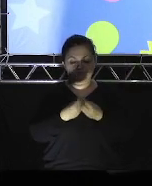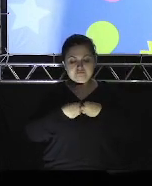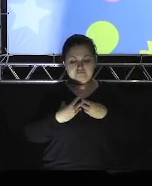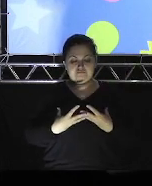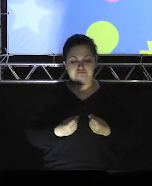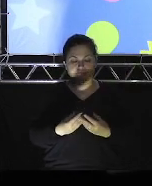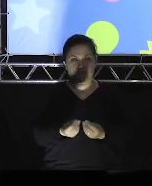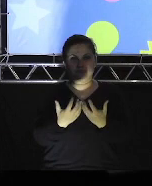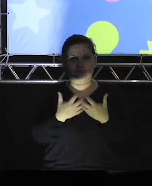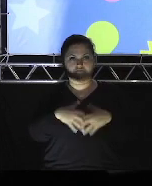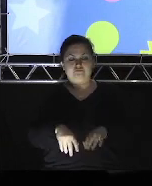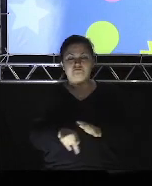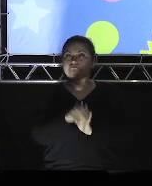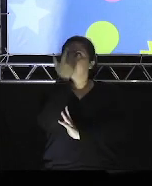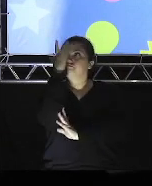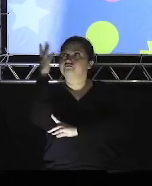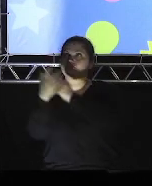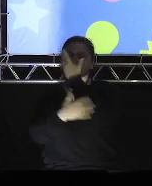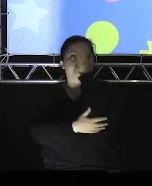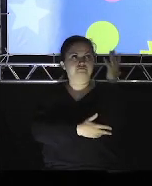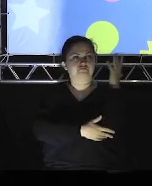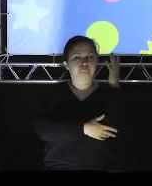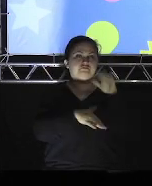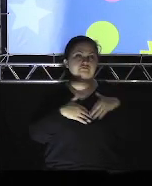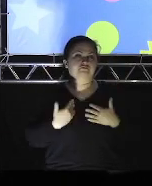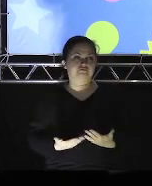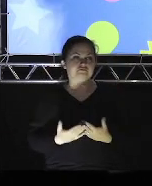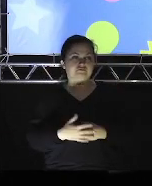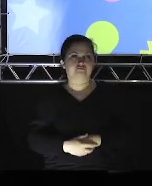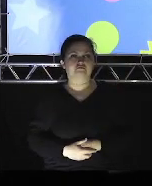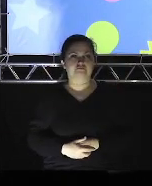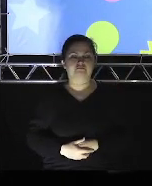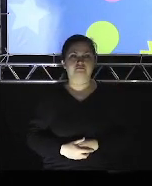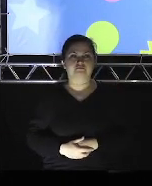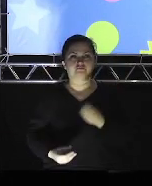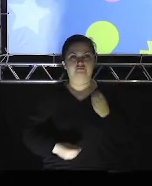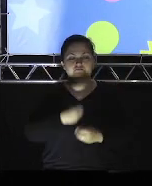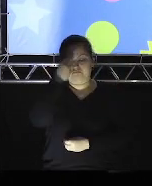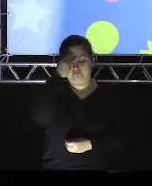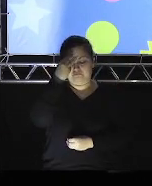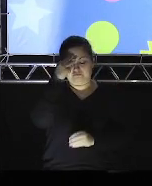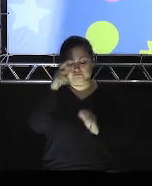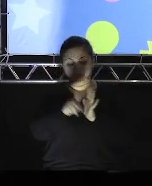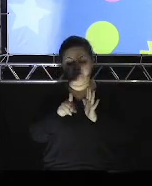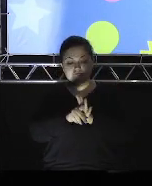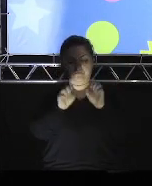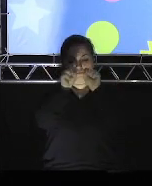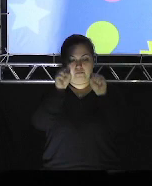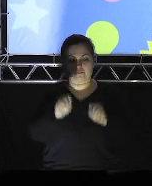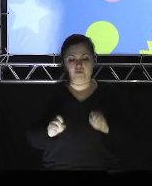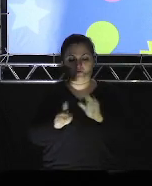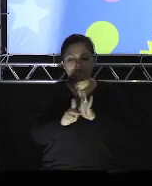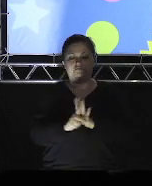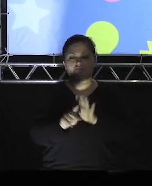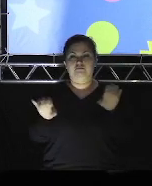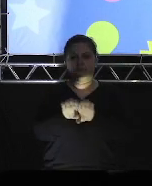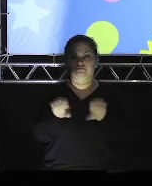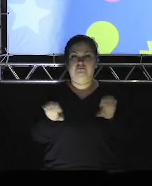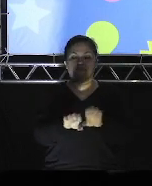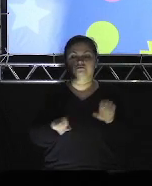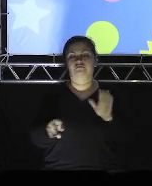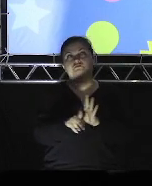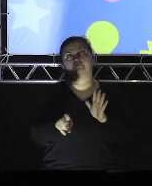a questão da natureza, né? Então, olhando com essa lente de pensamento sistêmico para